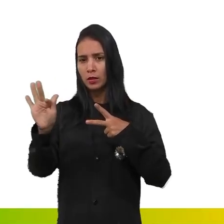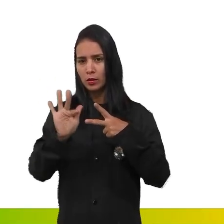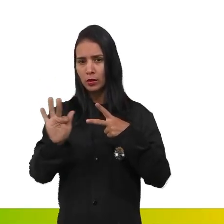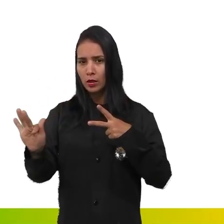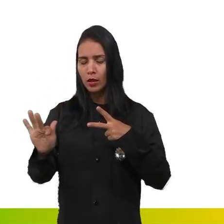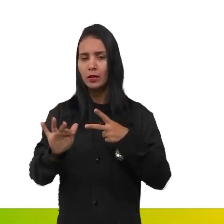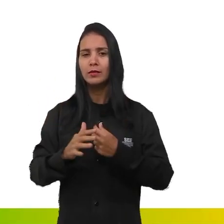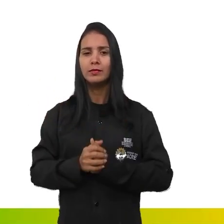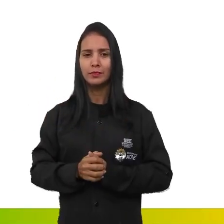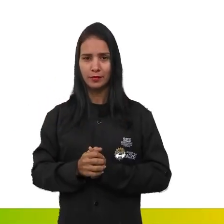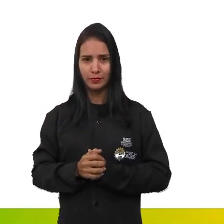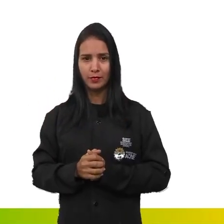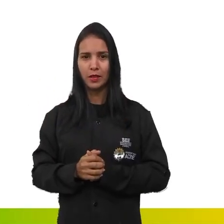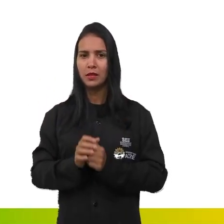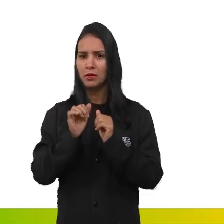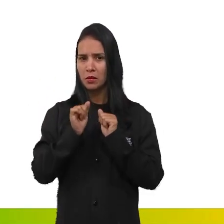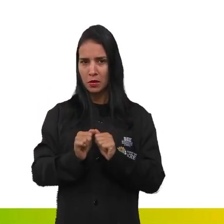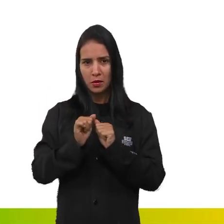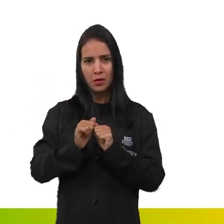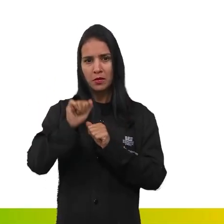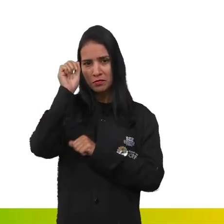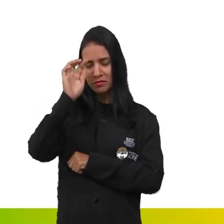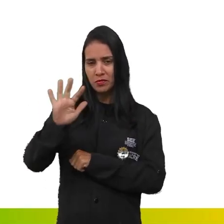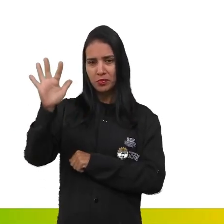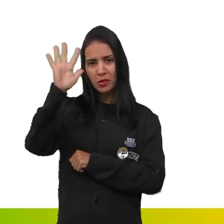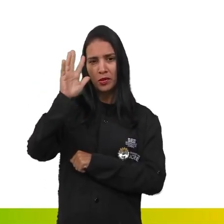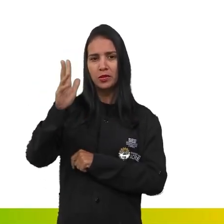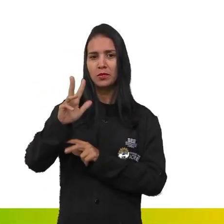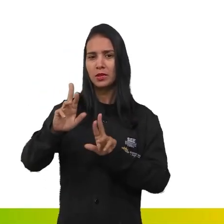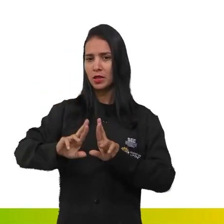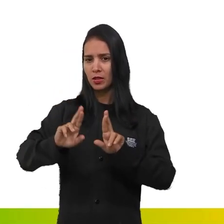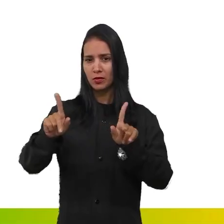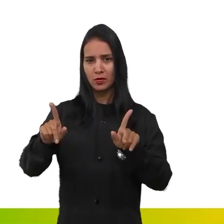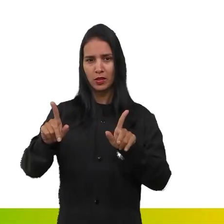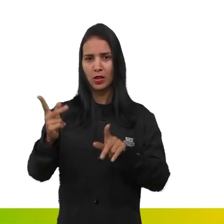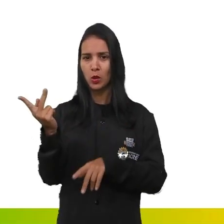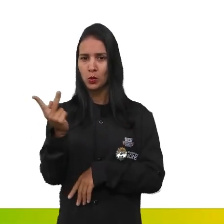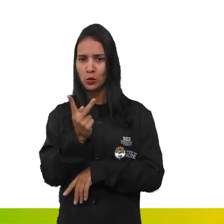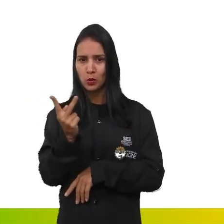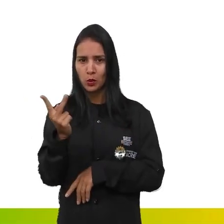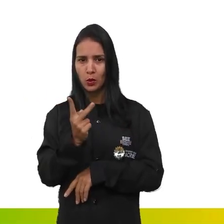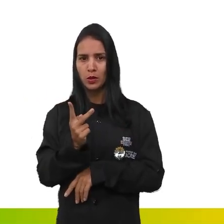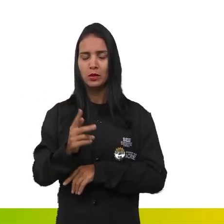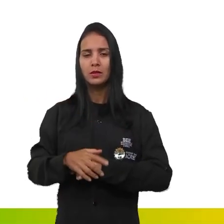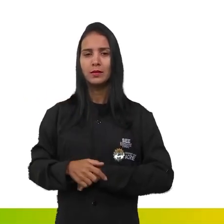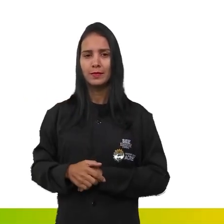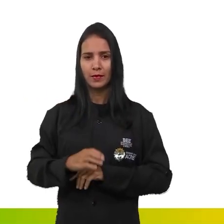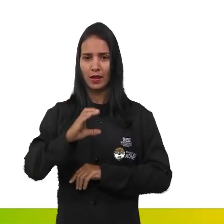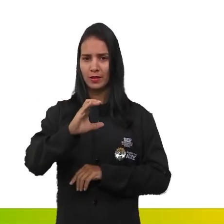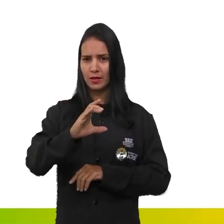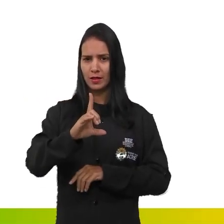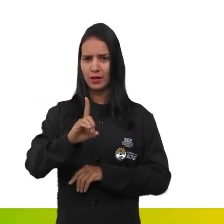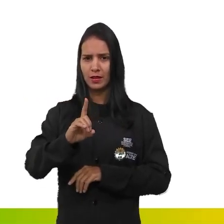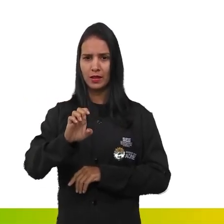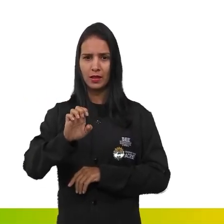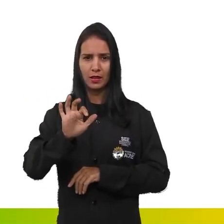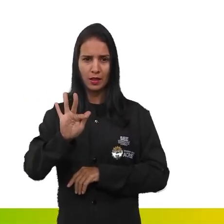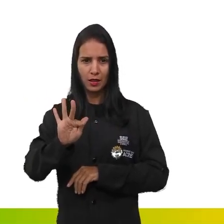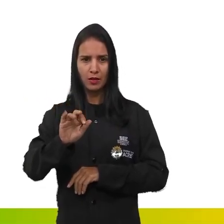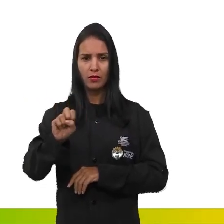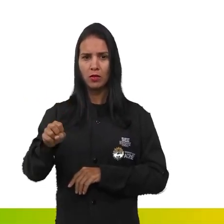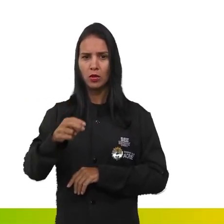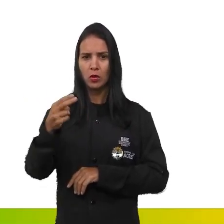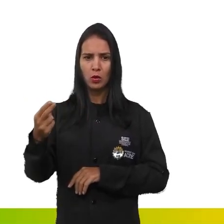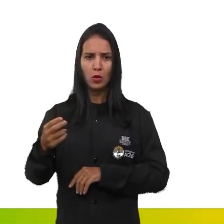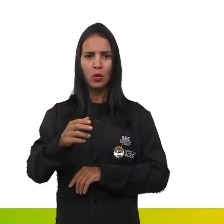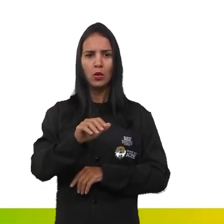aqui, uma maneira de imaginar ele, e outra maneira é imaginar ele como o CDF, ok? Tem várias maneiras. Agora